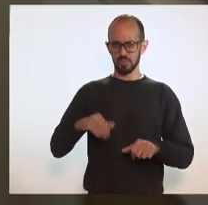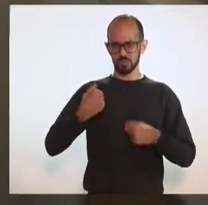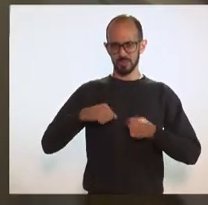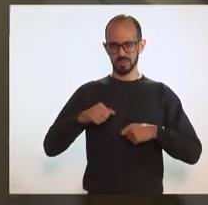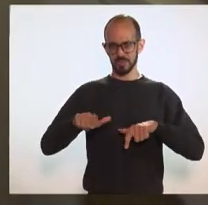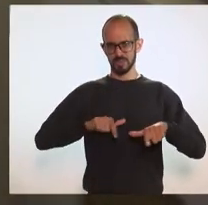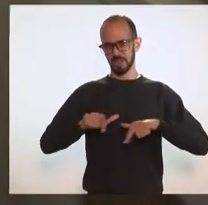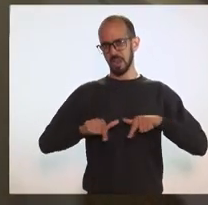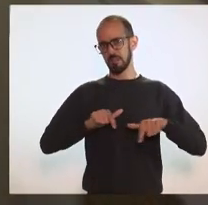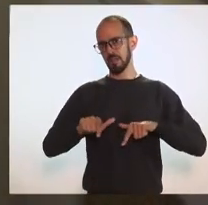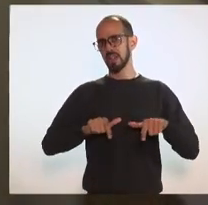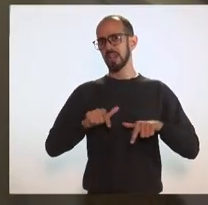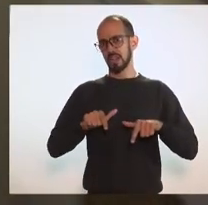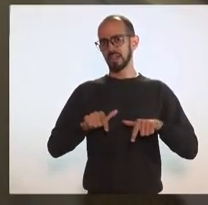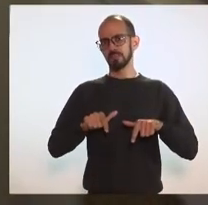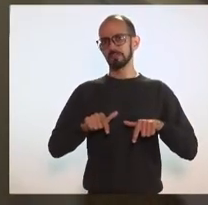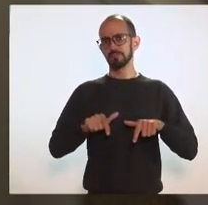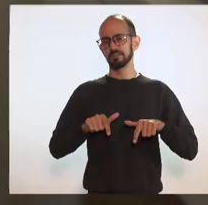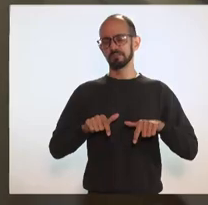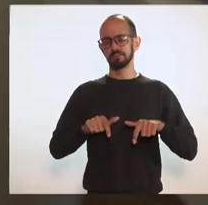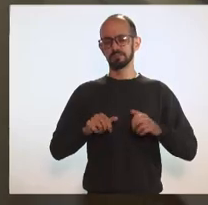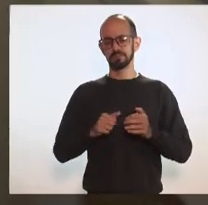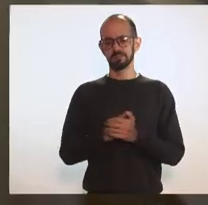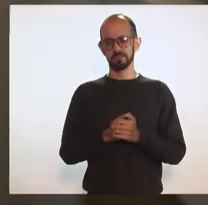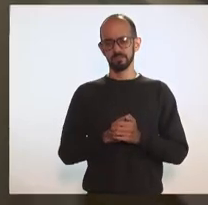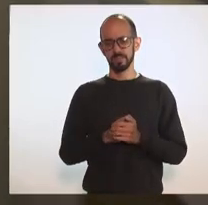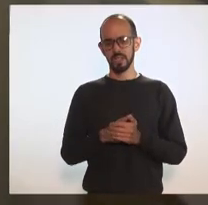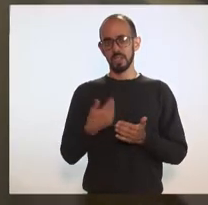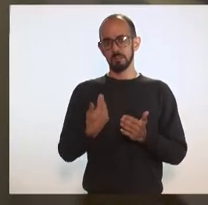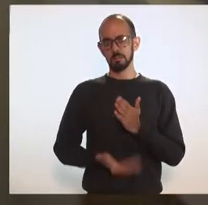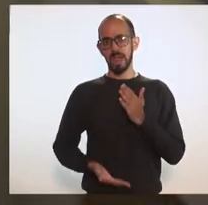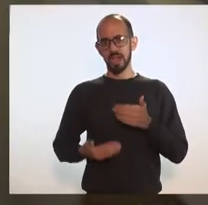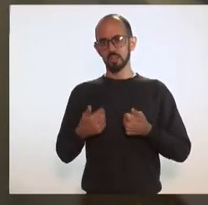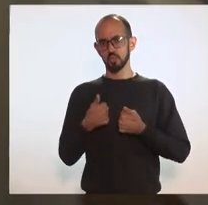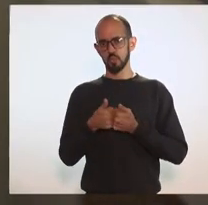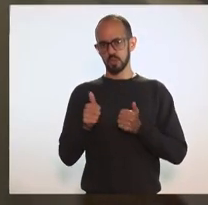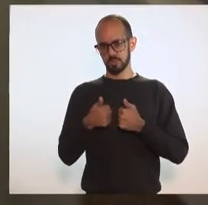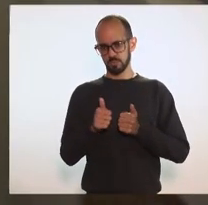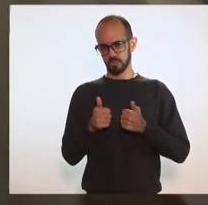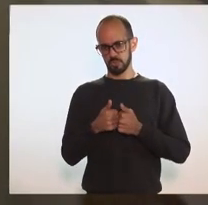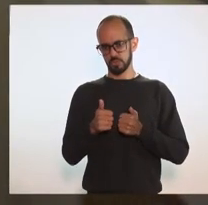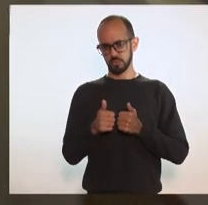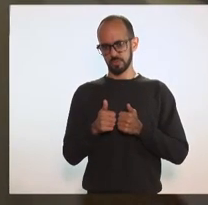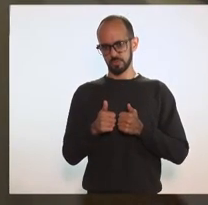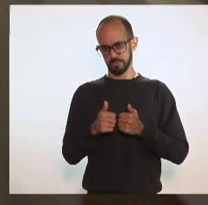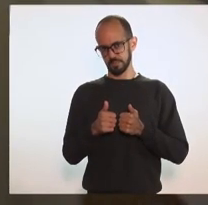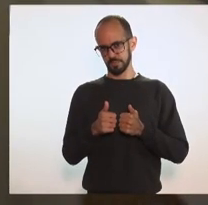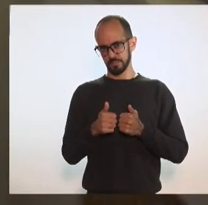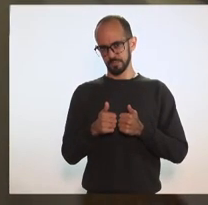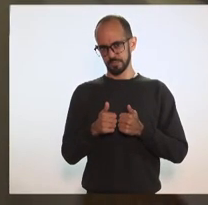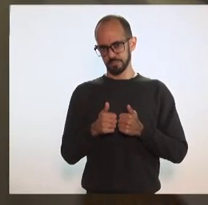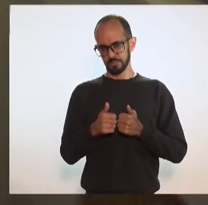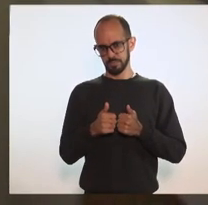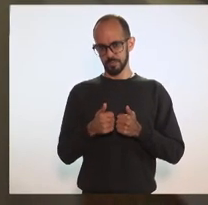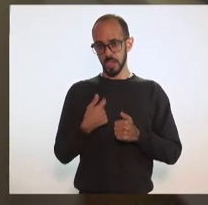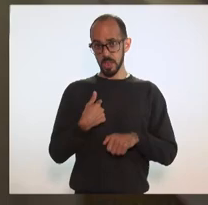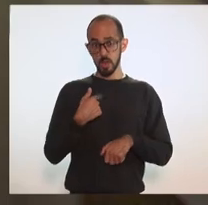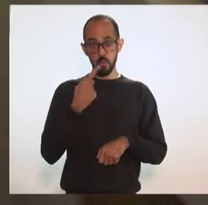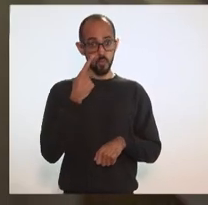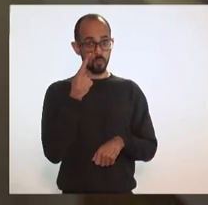trabalhar deputada Adriana vou passar ele pega o ônibus e eu tô dizendo que eu fiquei